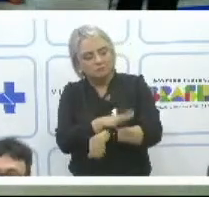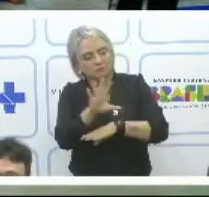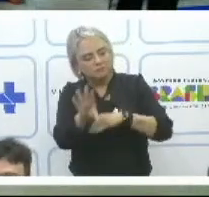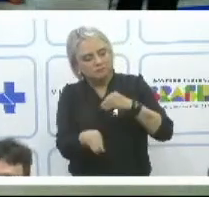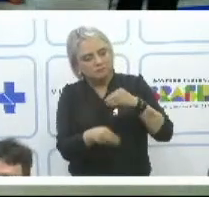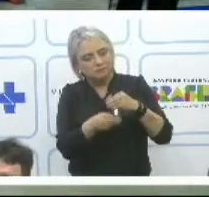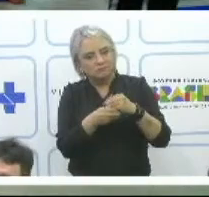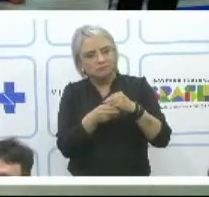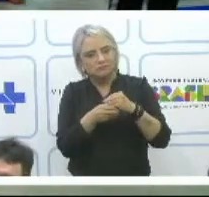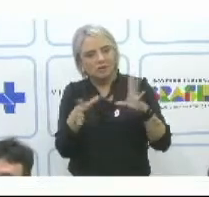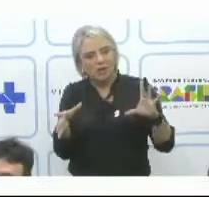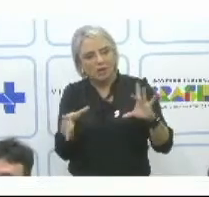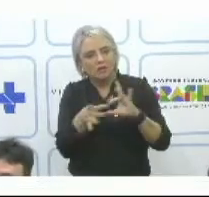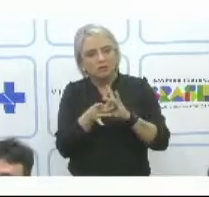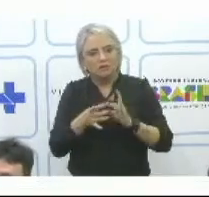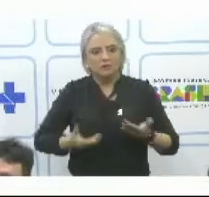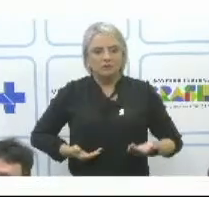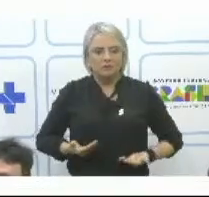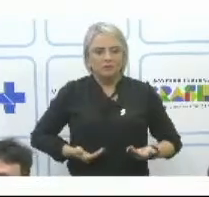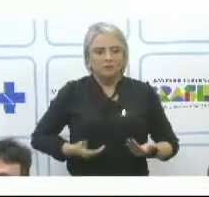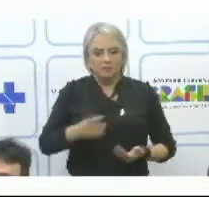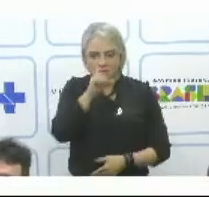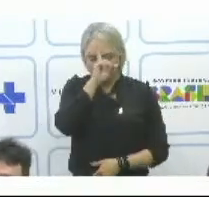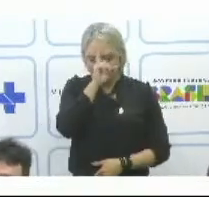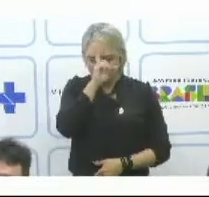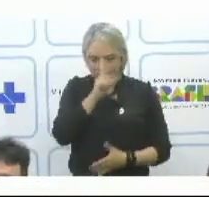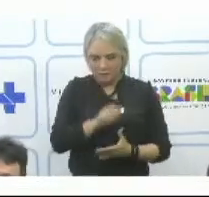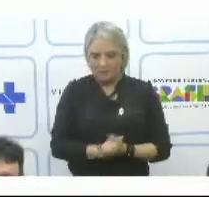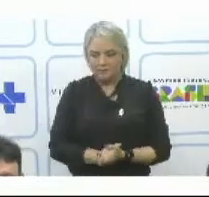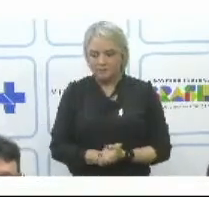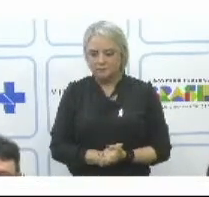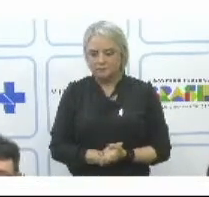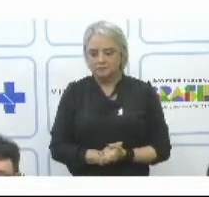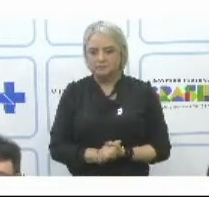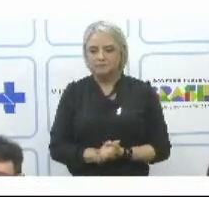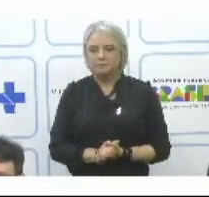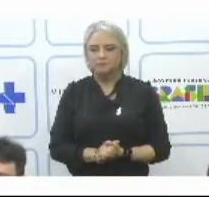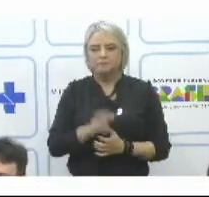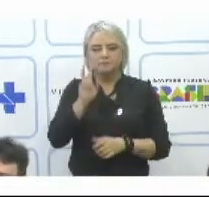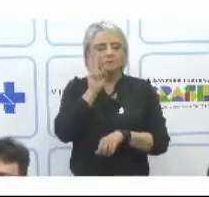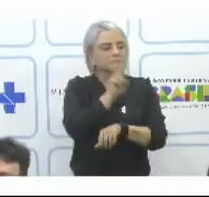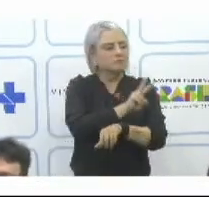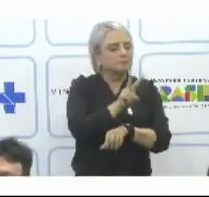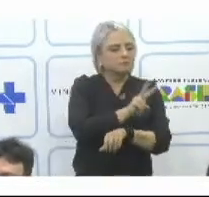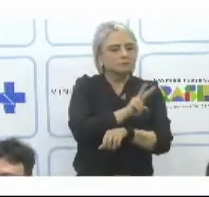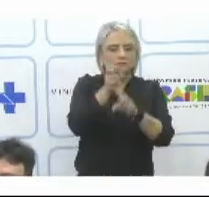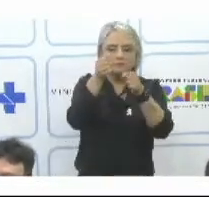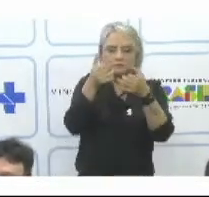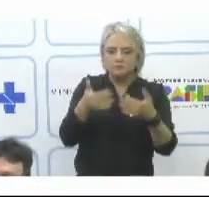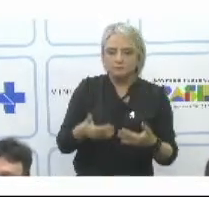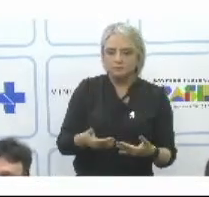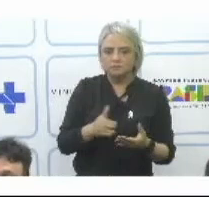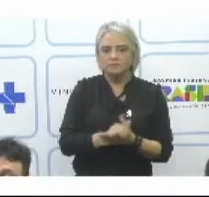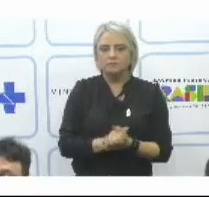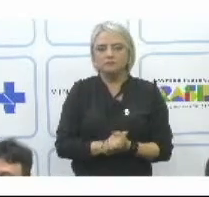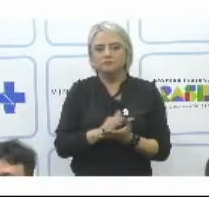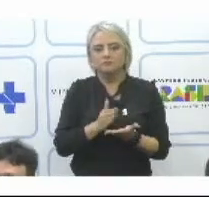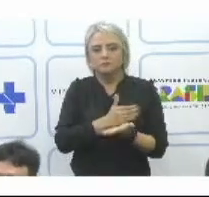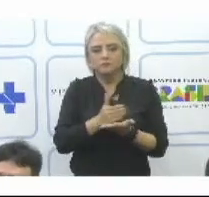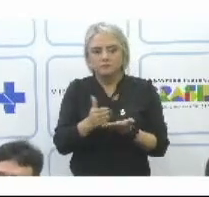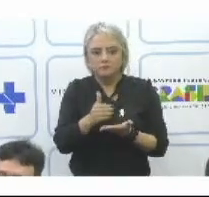integrativas integradas a serviços hospitalares. Então, eu vou trazer aqui um pouco do monitoramento, né? Então,